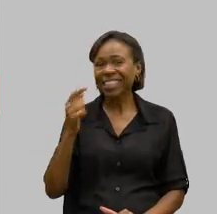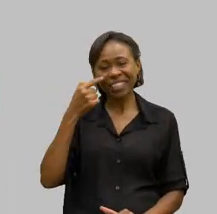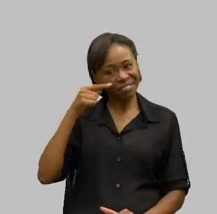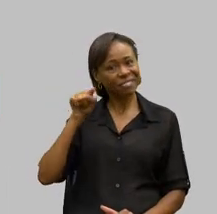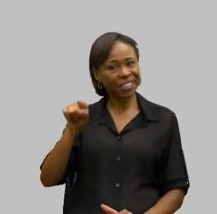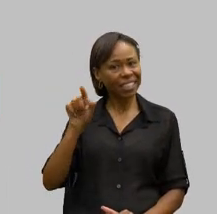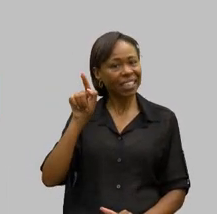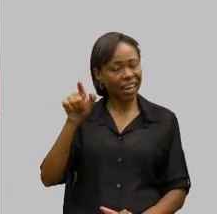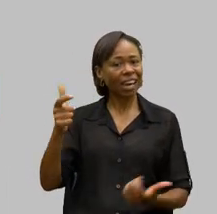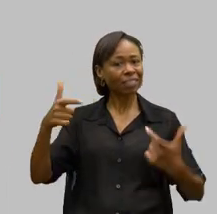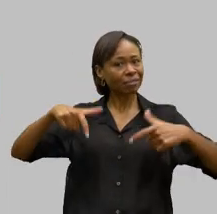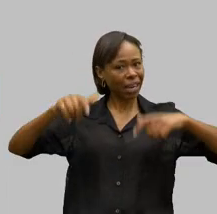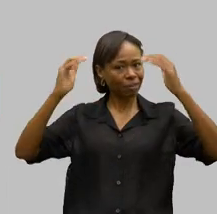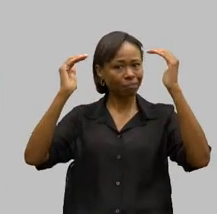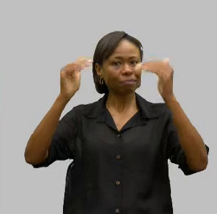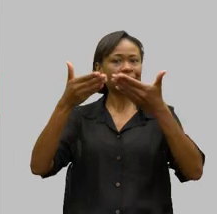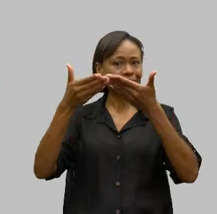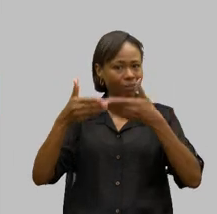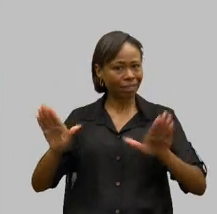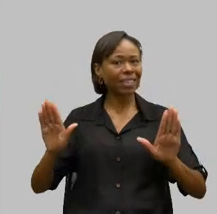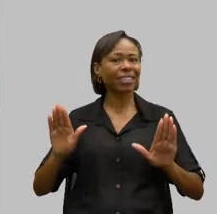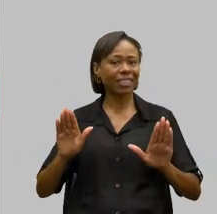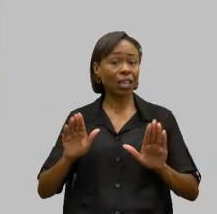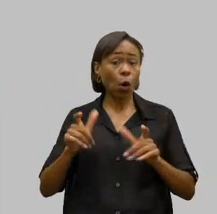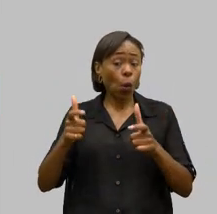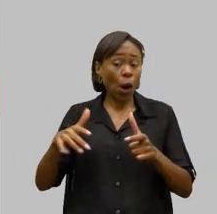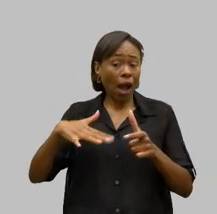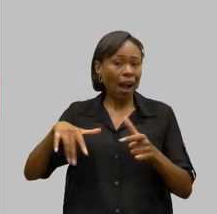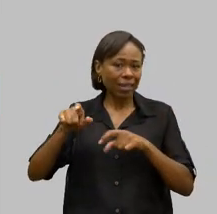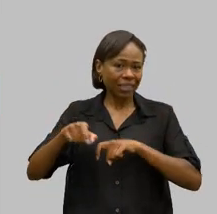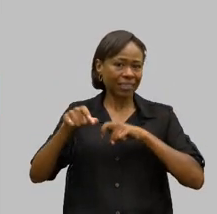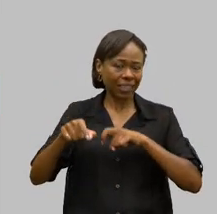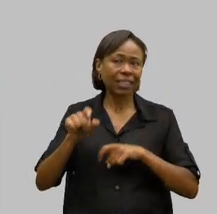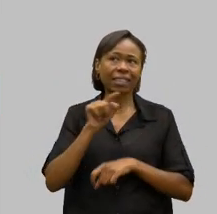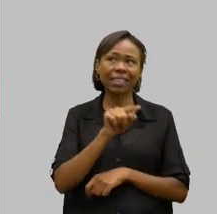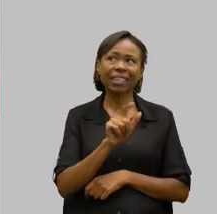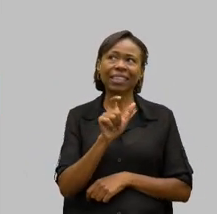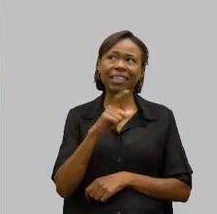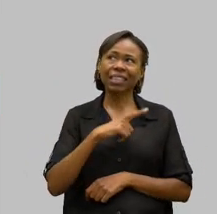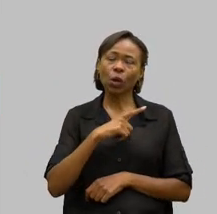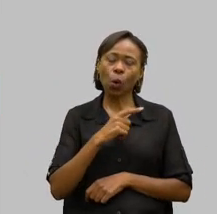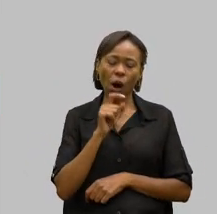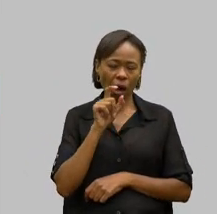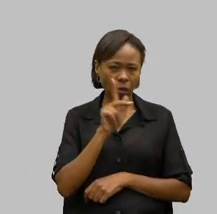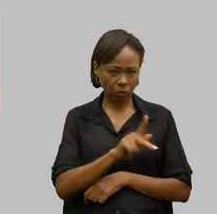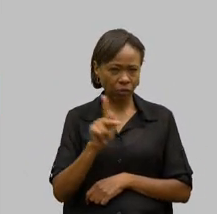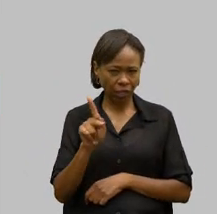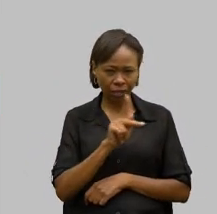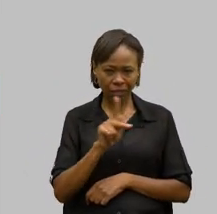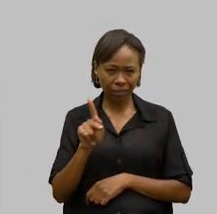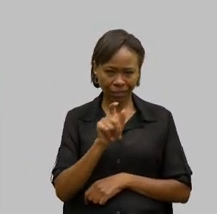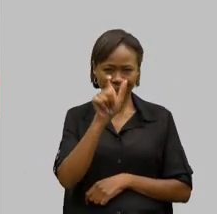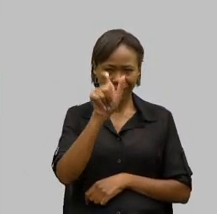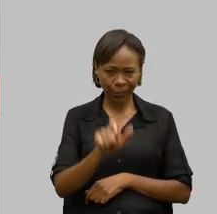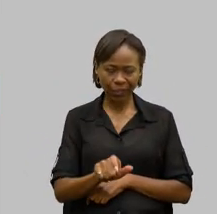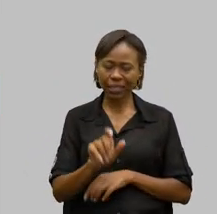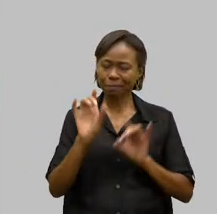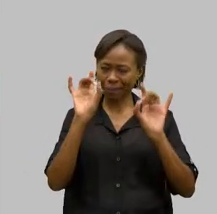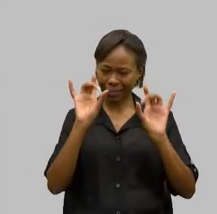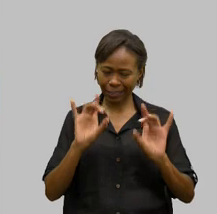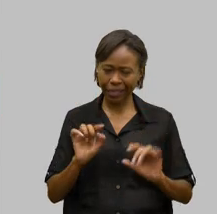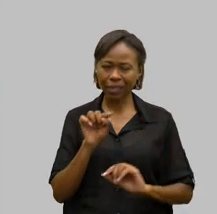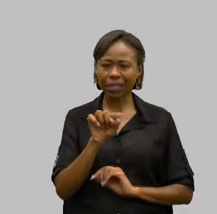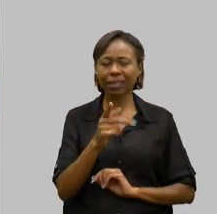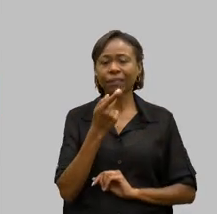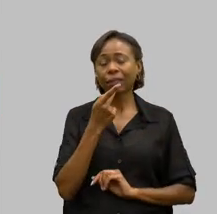E eu estando com a diretora, com a professora, que é uma professora muito especial, e ela disse o seguinte,